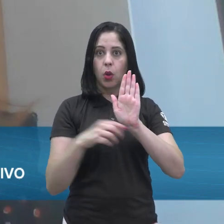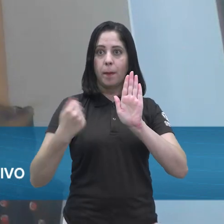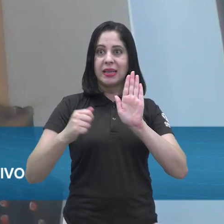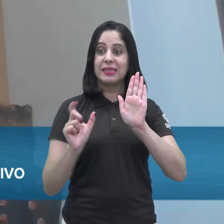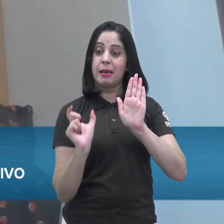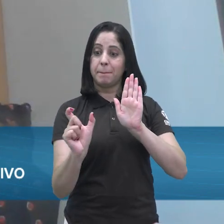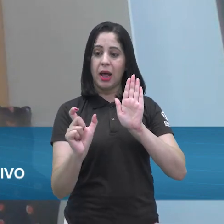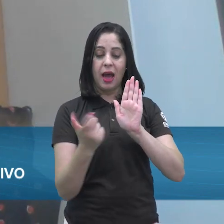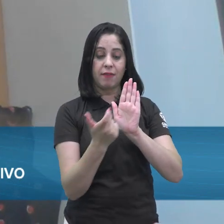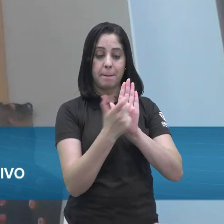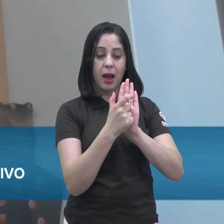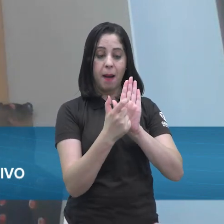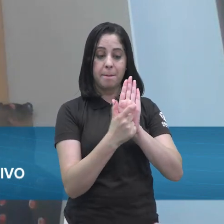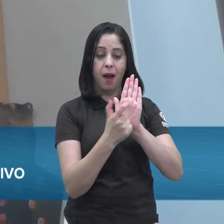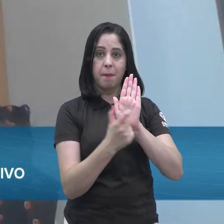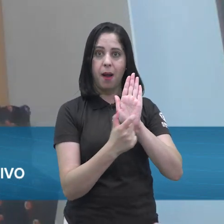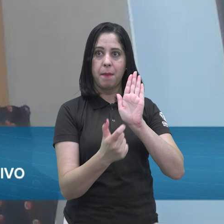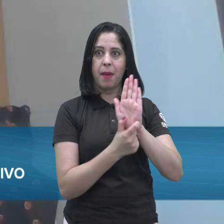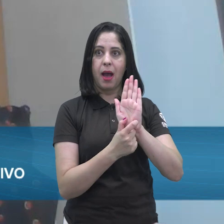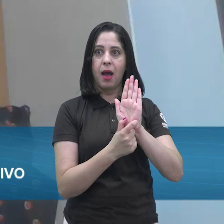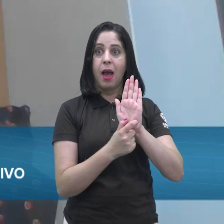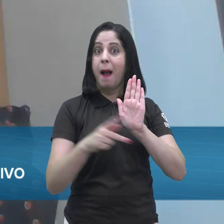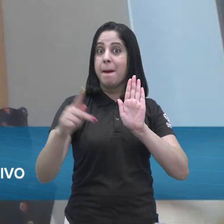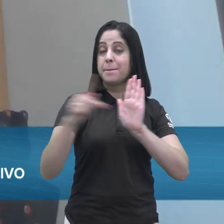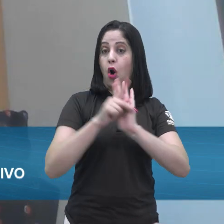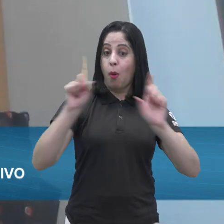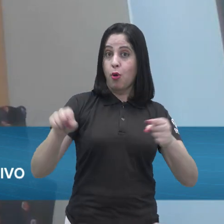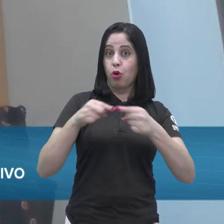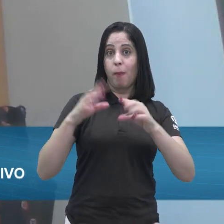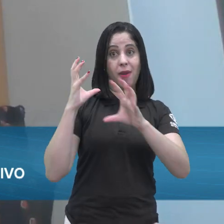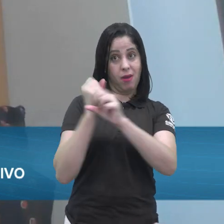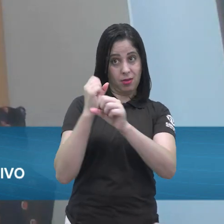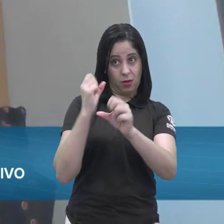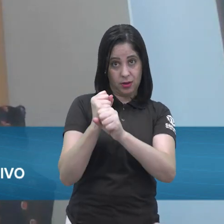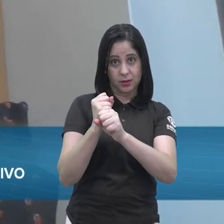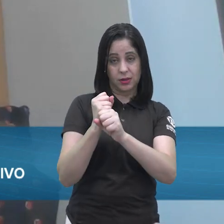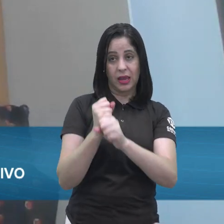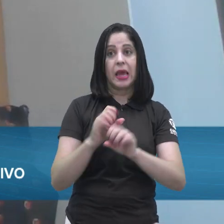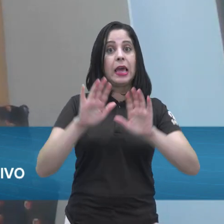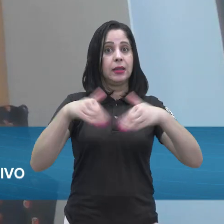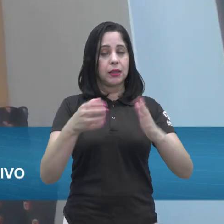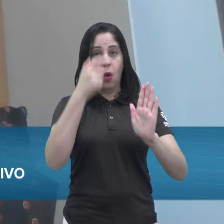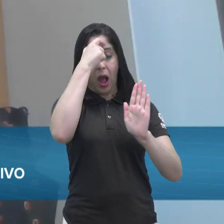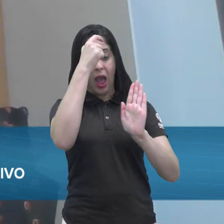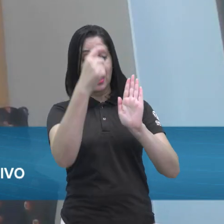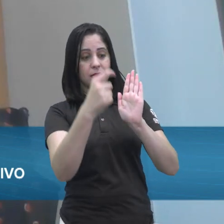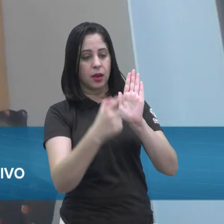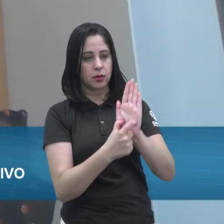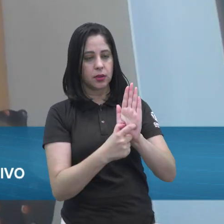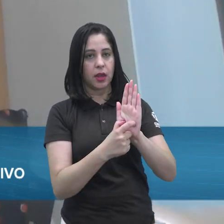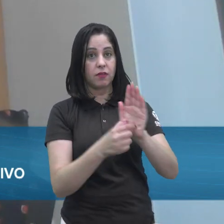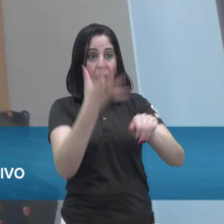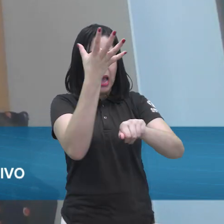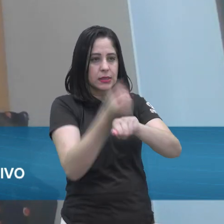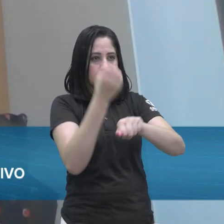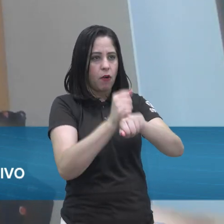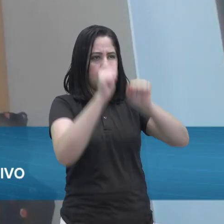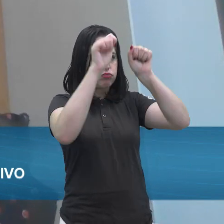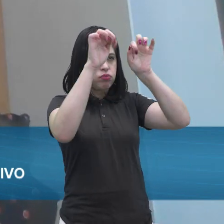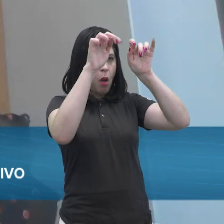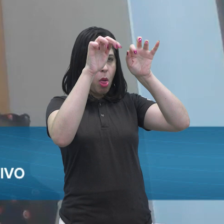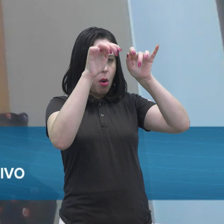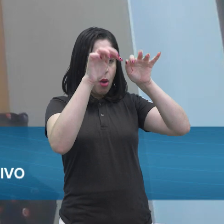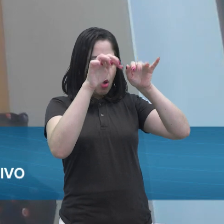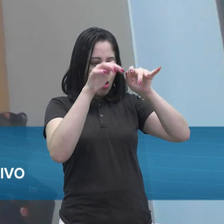trazer palavras que são chave dentro do meu dia a dia financeiro, porque é dessa forma que as ATS e